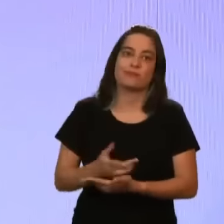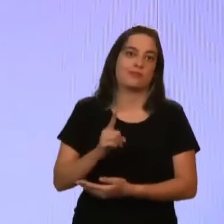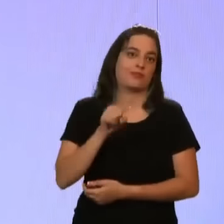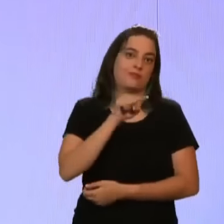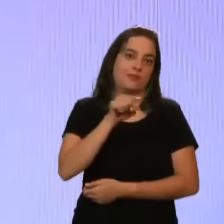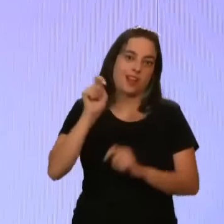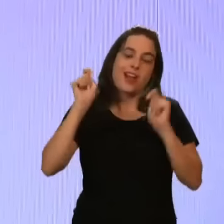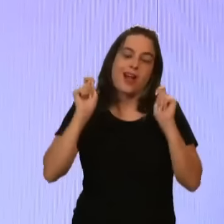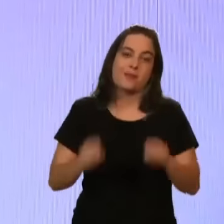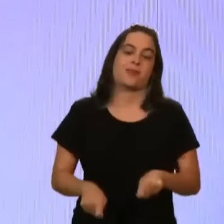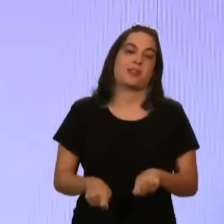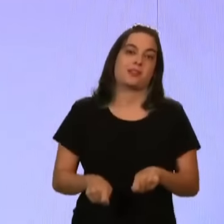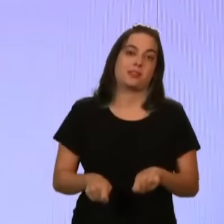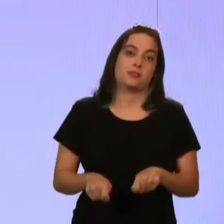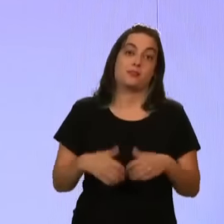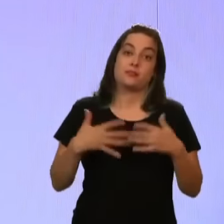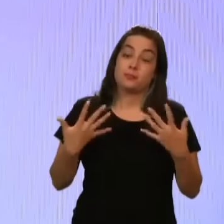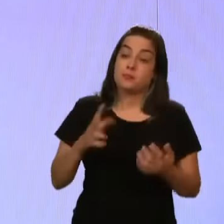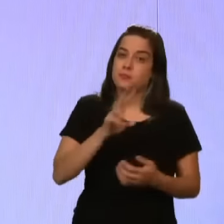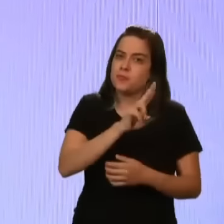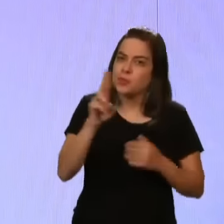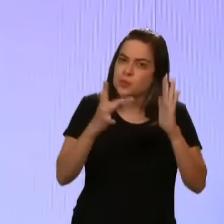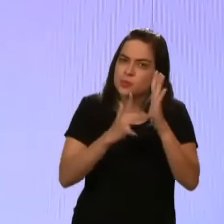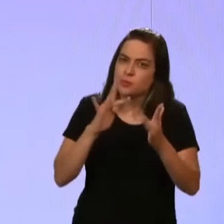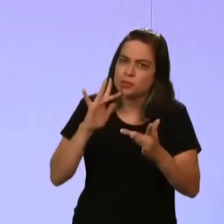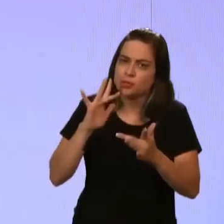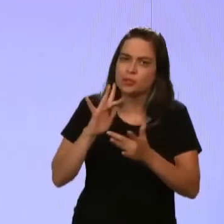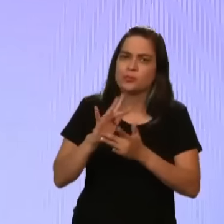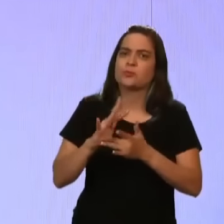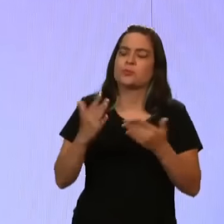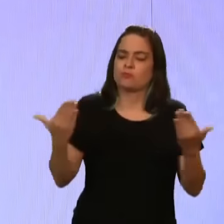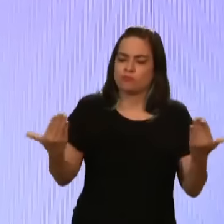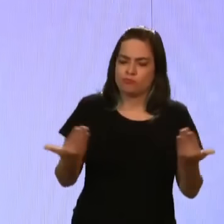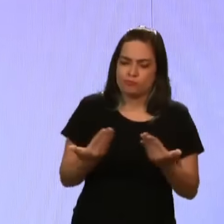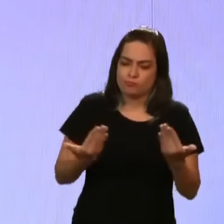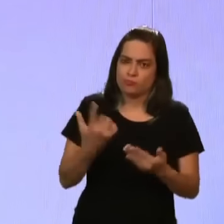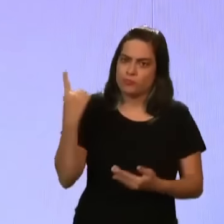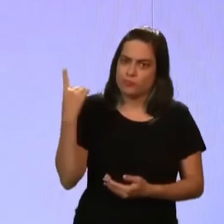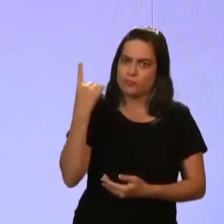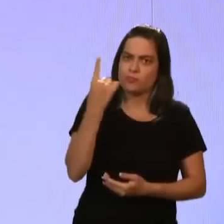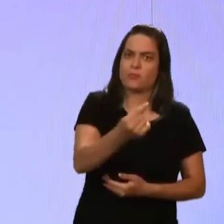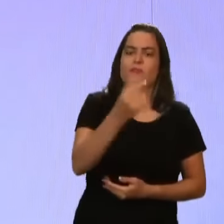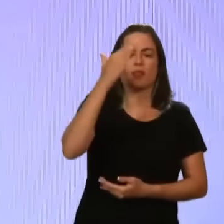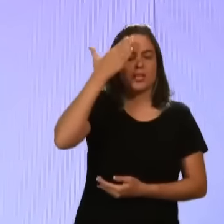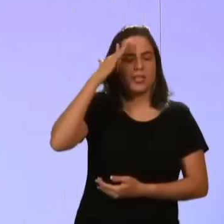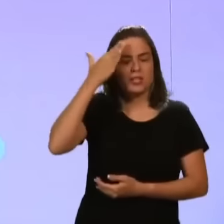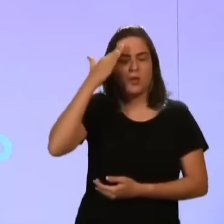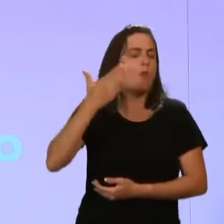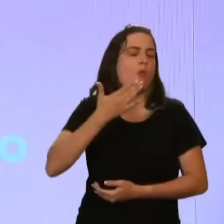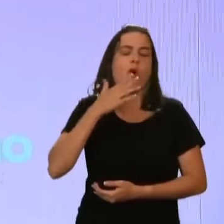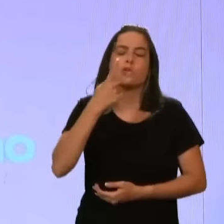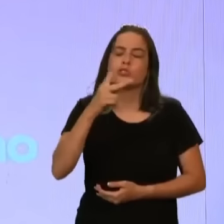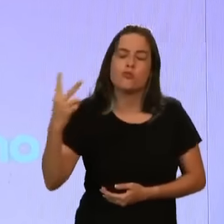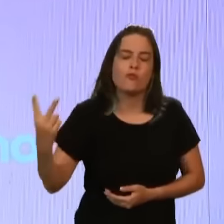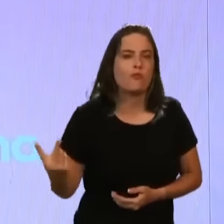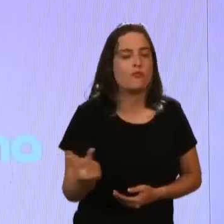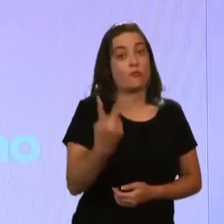você pode. Mas em nome de Jesus, você vai sair desses dias entendendo o seu